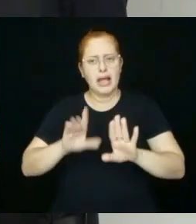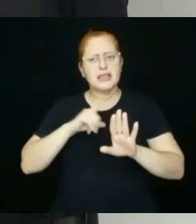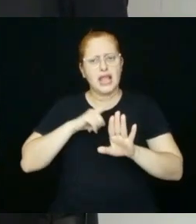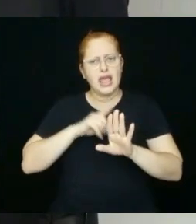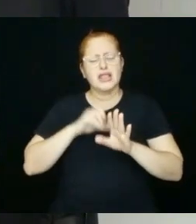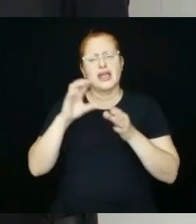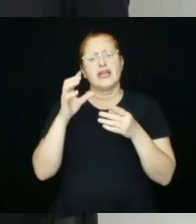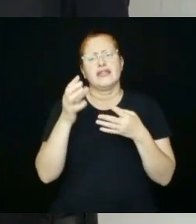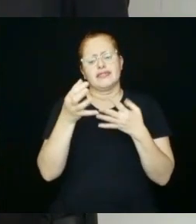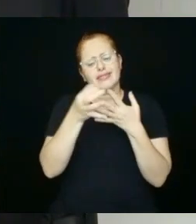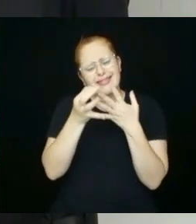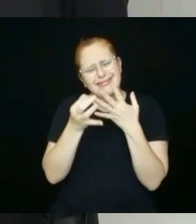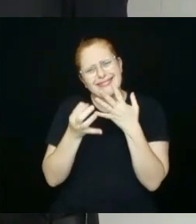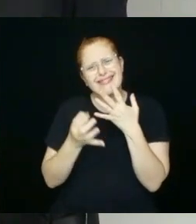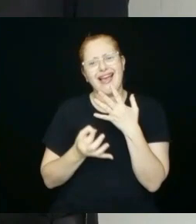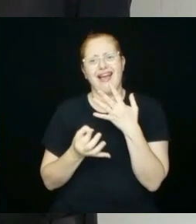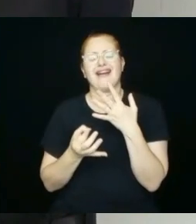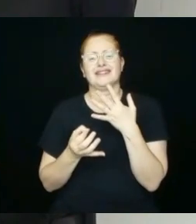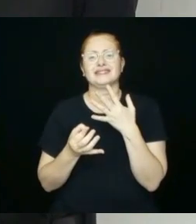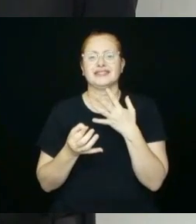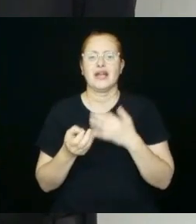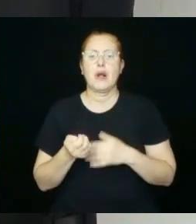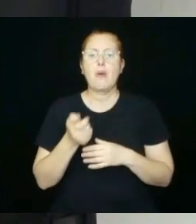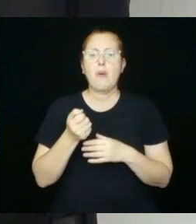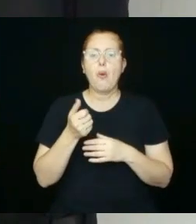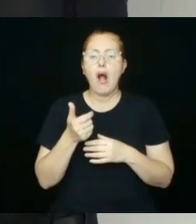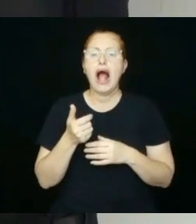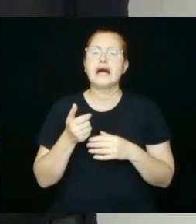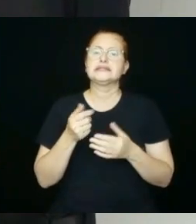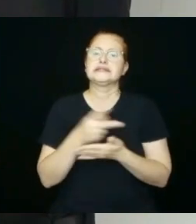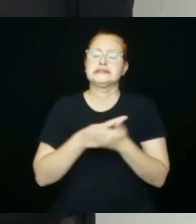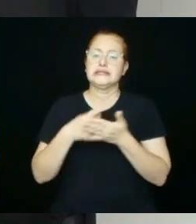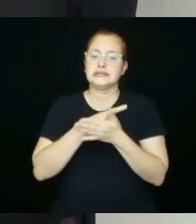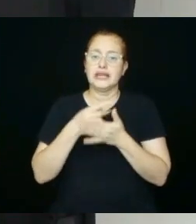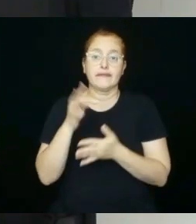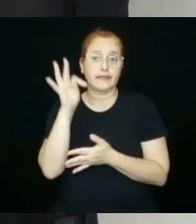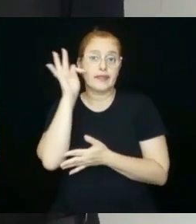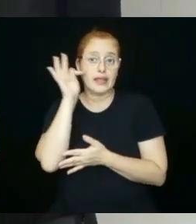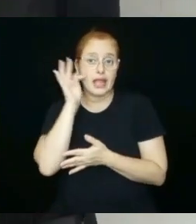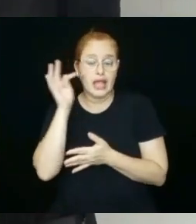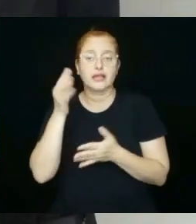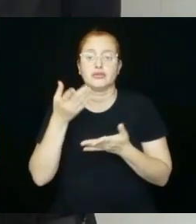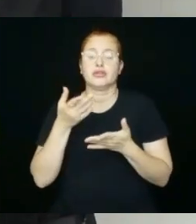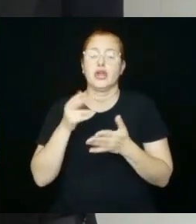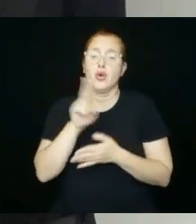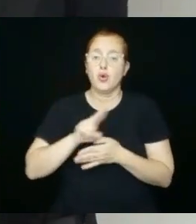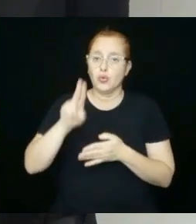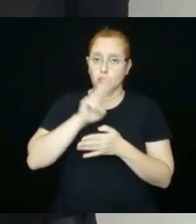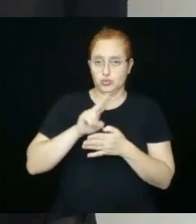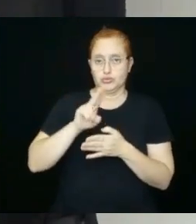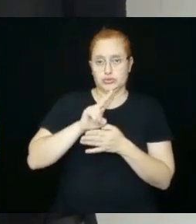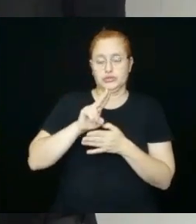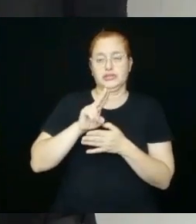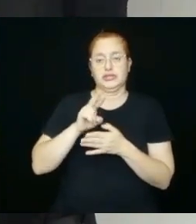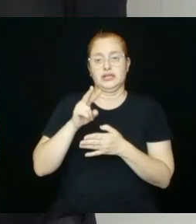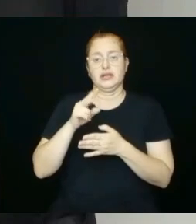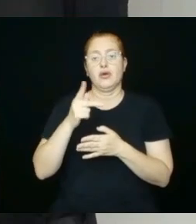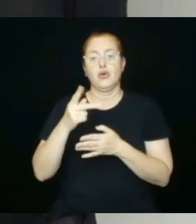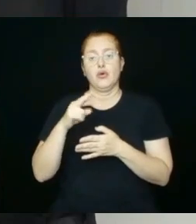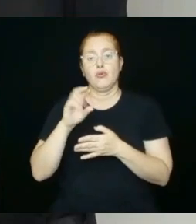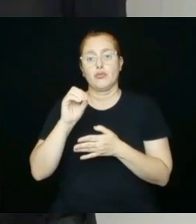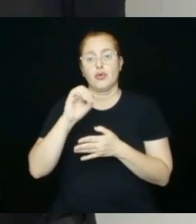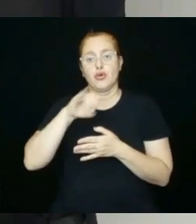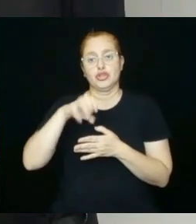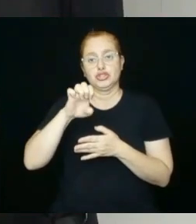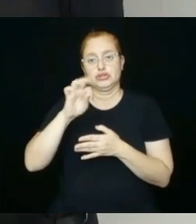que são mais quase que um desenho técnico, assim, que eu utilizei o recurso do projetor, que eu